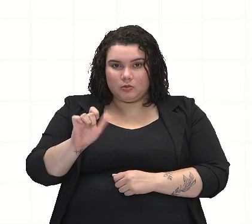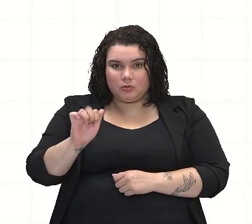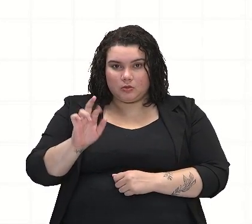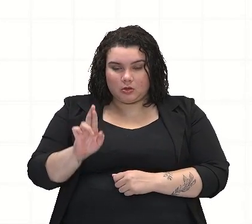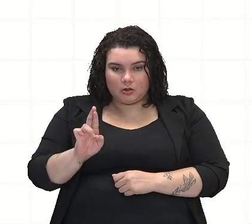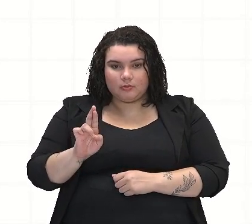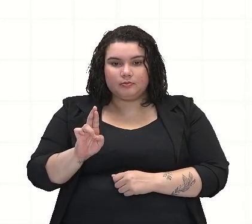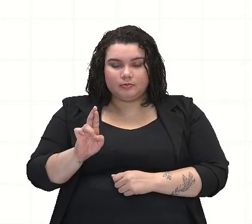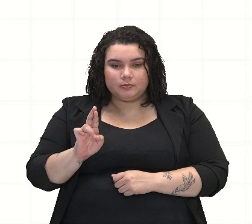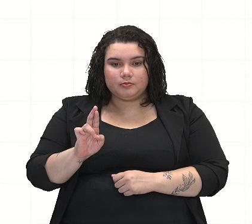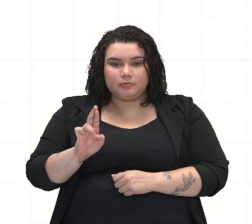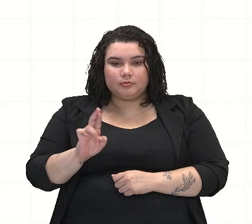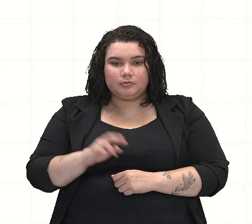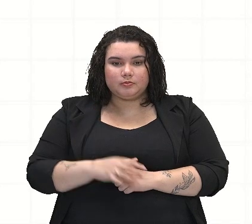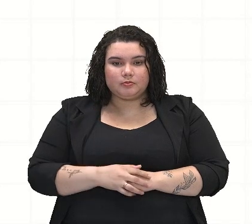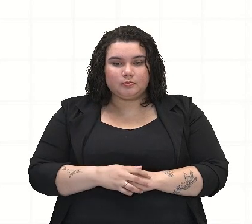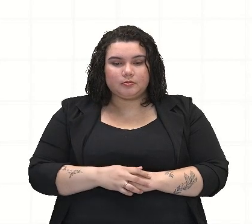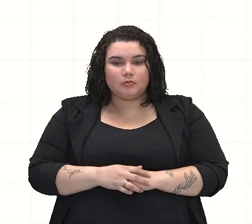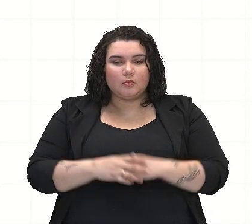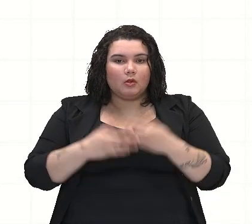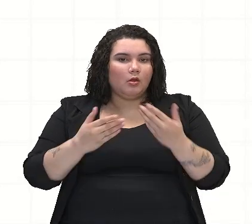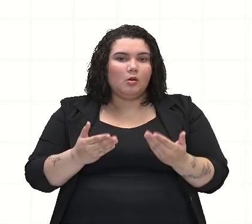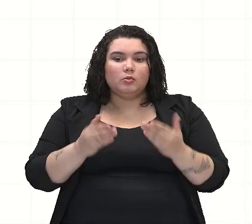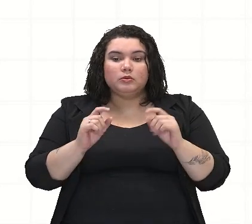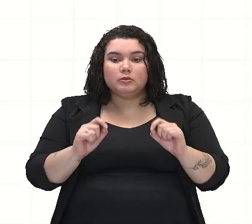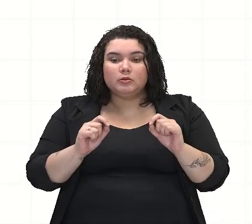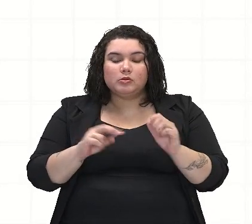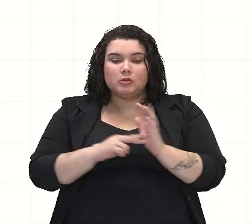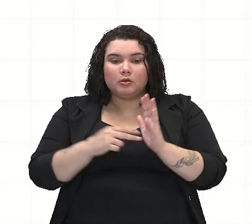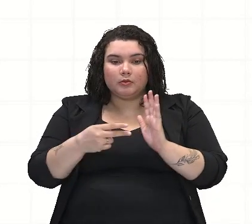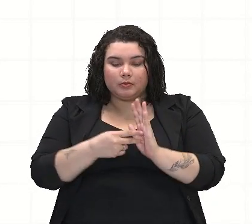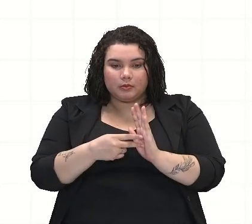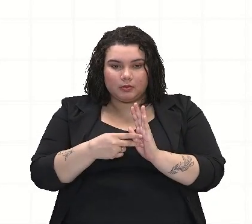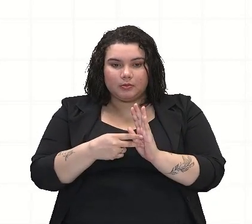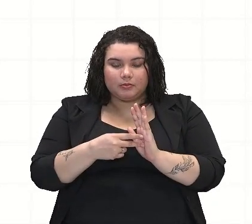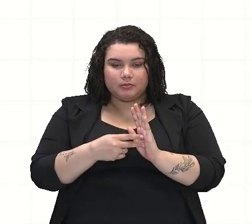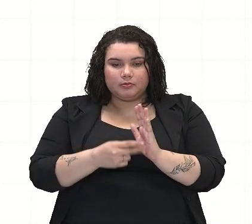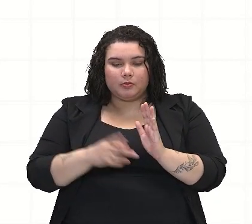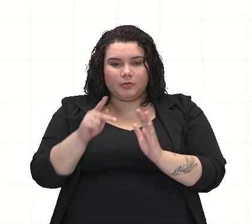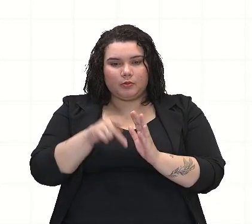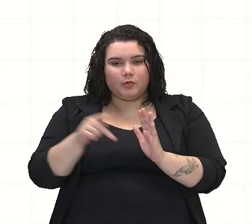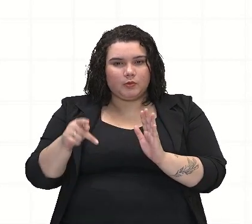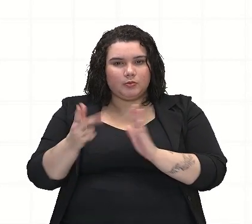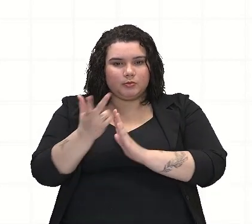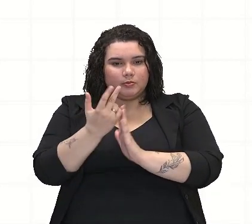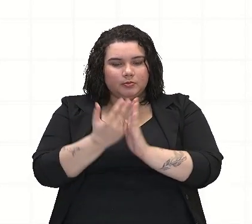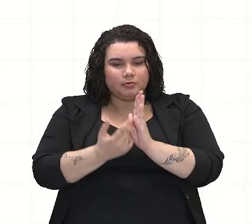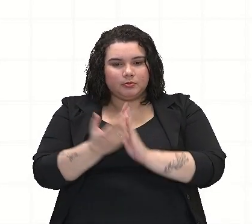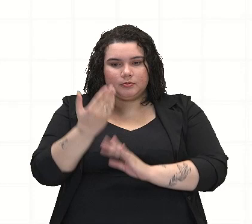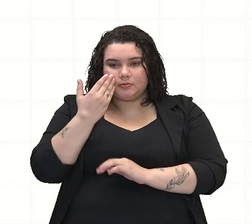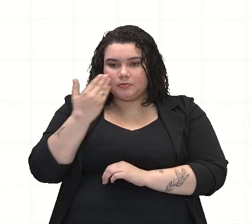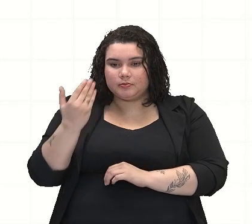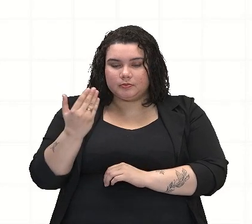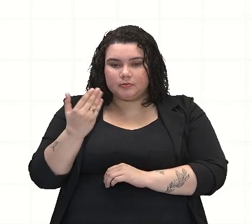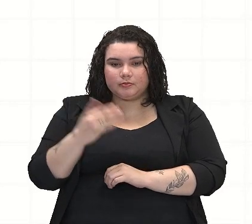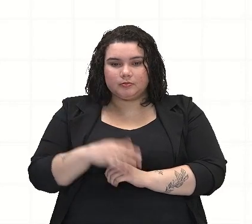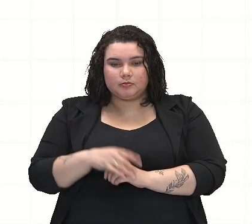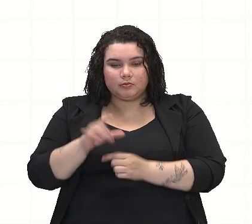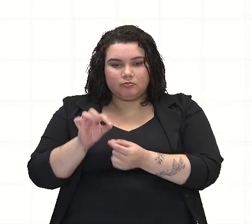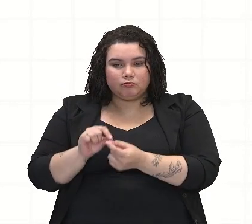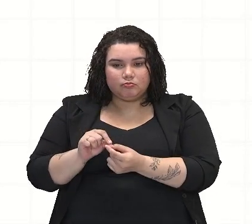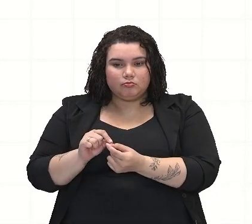esse segmento aqui. Então, o que é uma reta perpendicular? Eu vou desenhar aqui, ó. Eu vou colocar uma reta bem aqui nesse